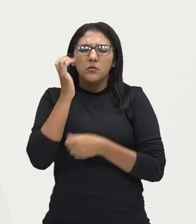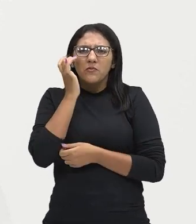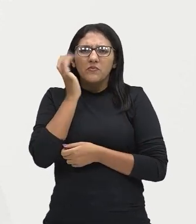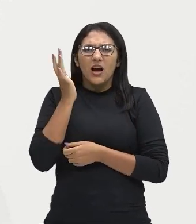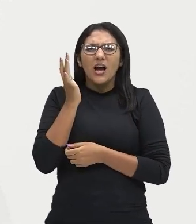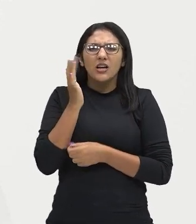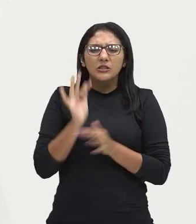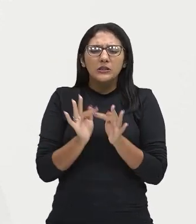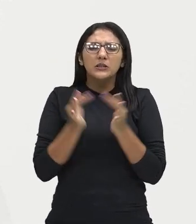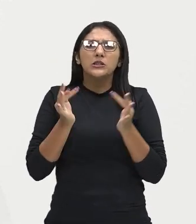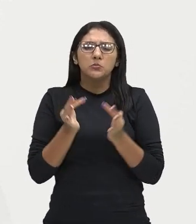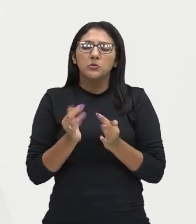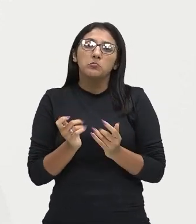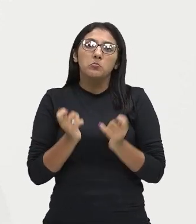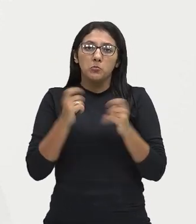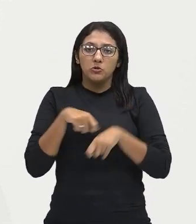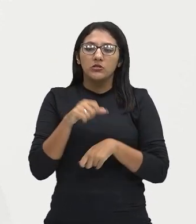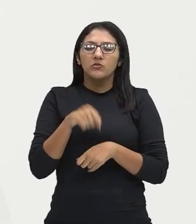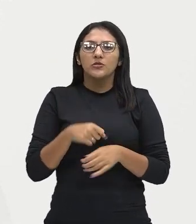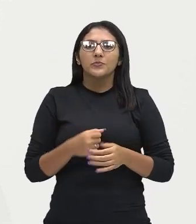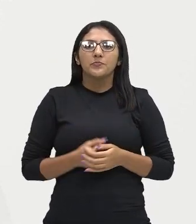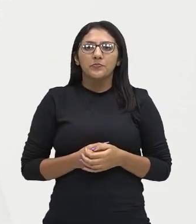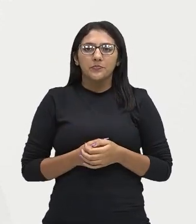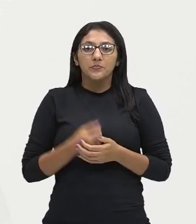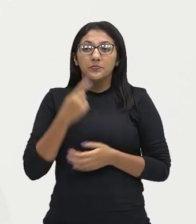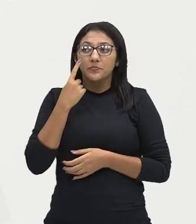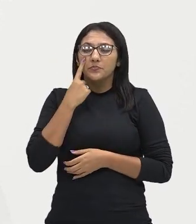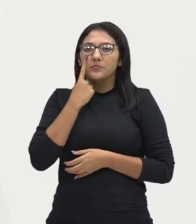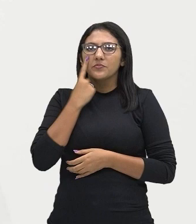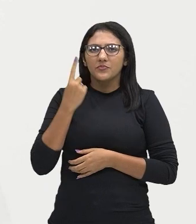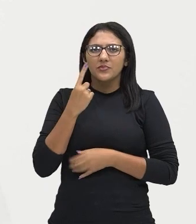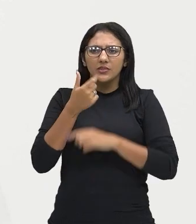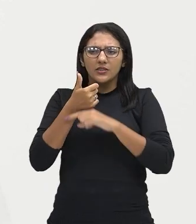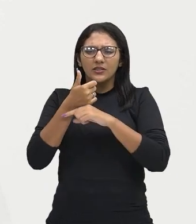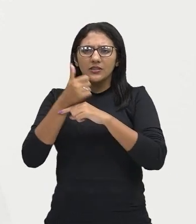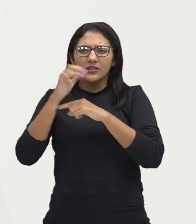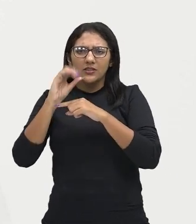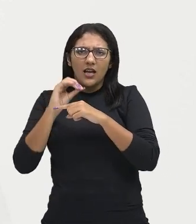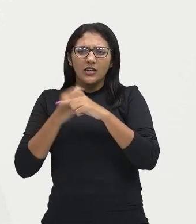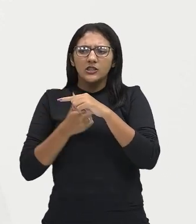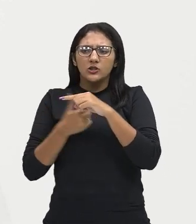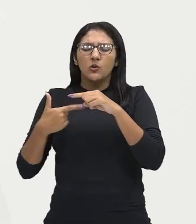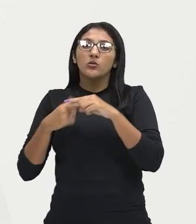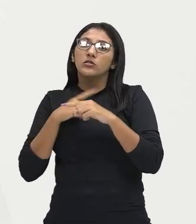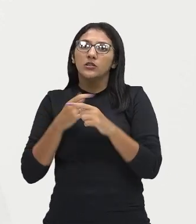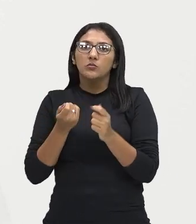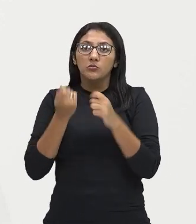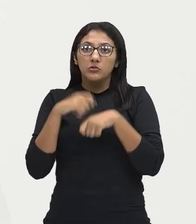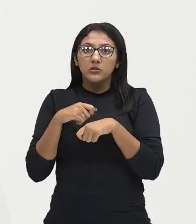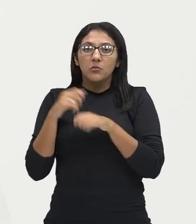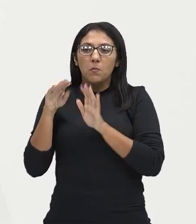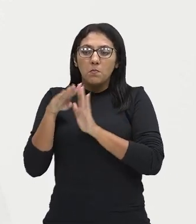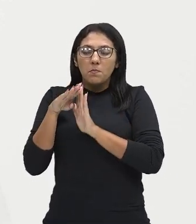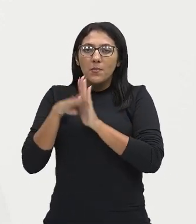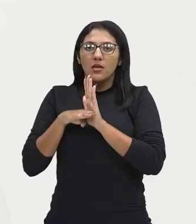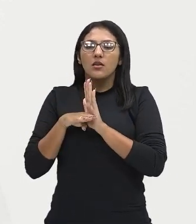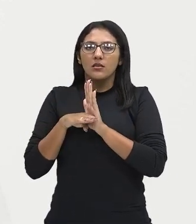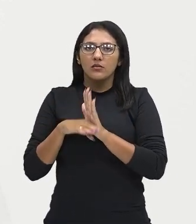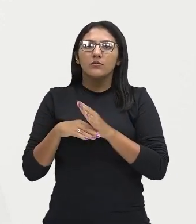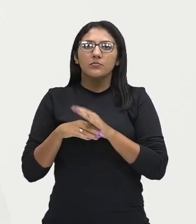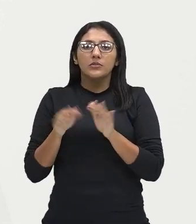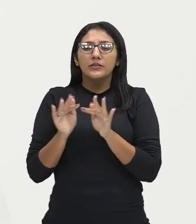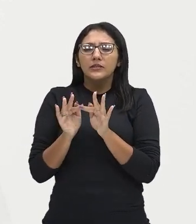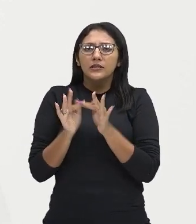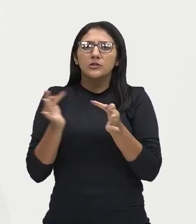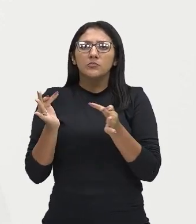devemos simplificar. Nesse caso, essa nossa resposta, ela é possível simplificar. Então, nós vamos